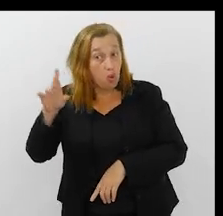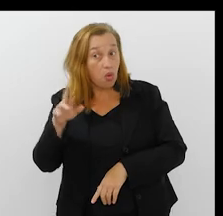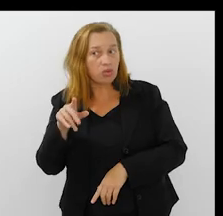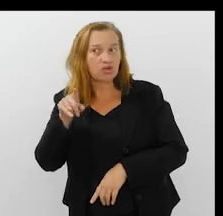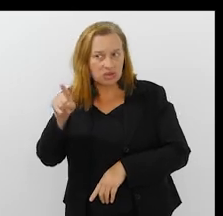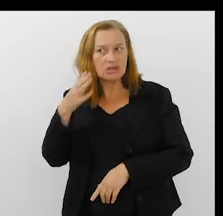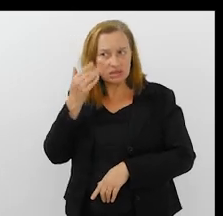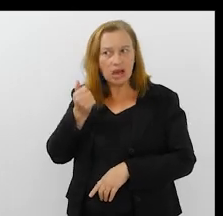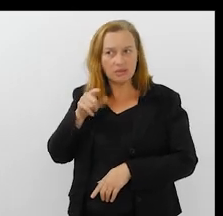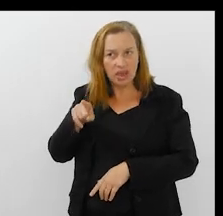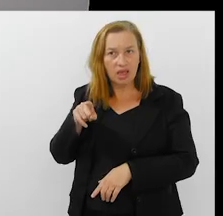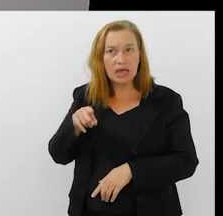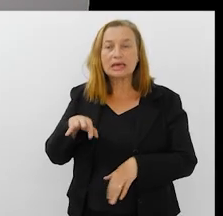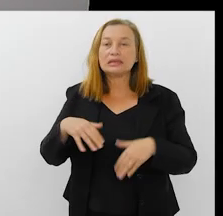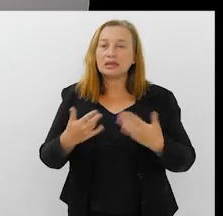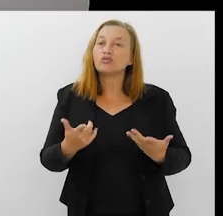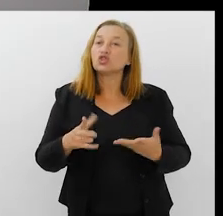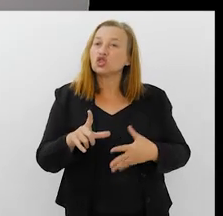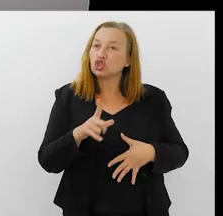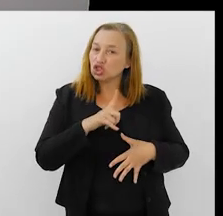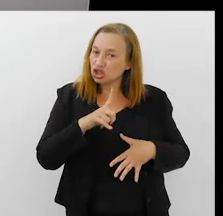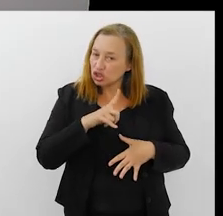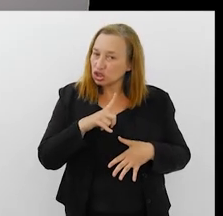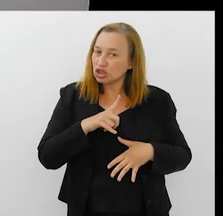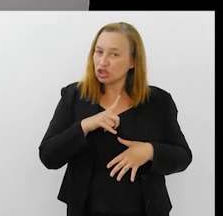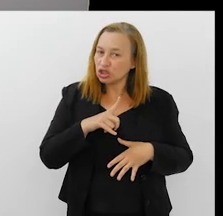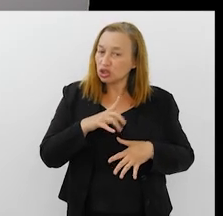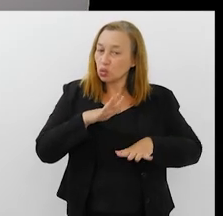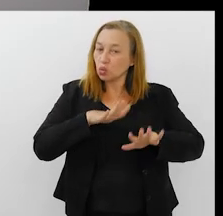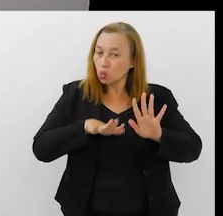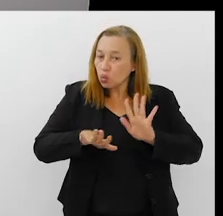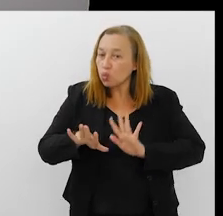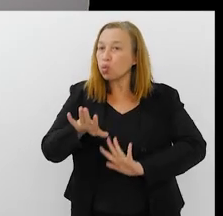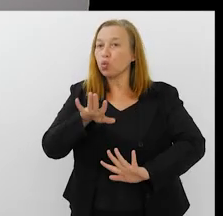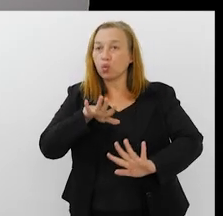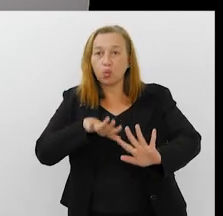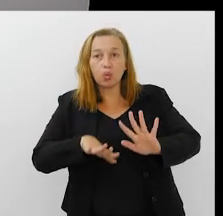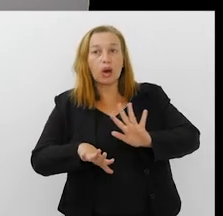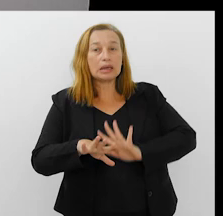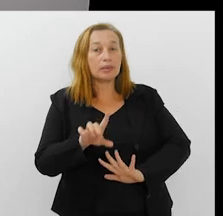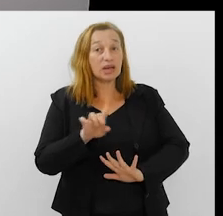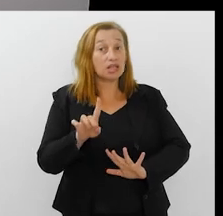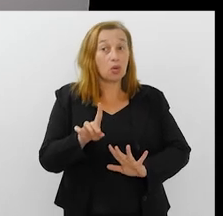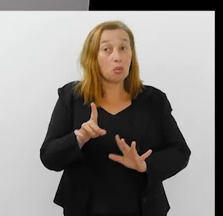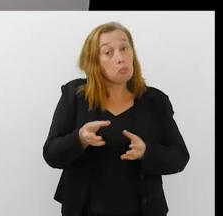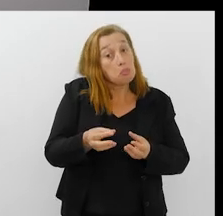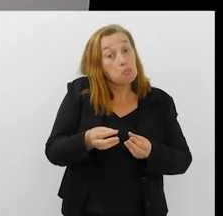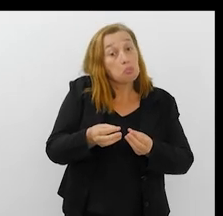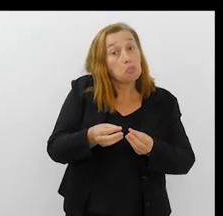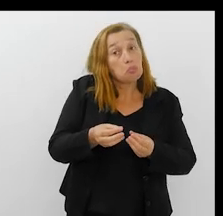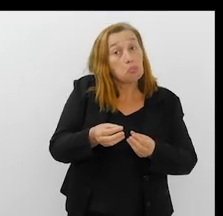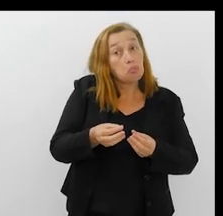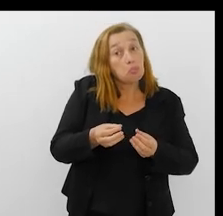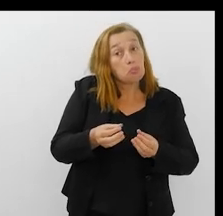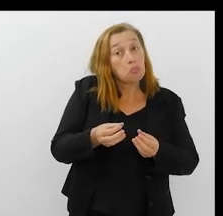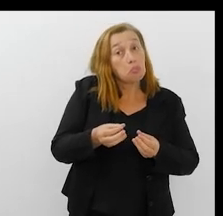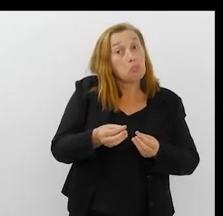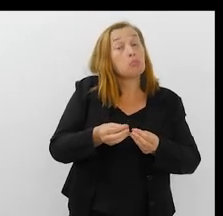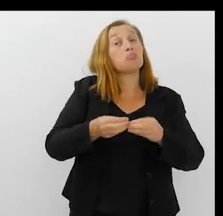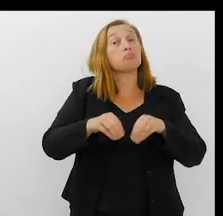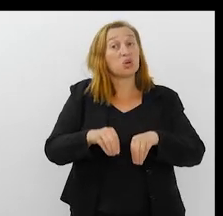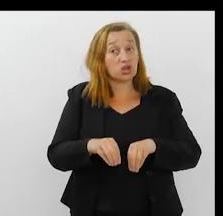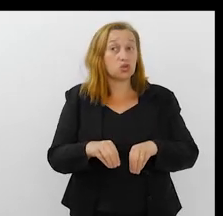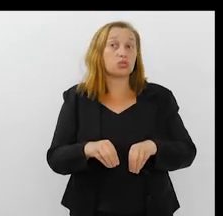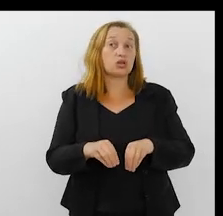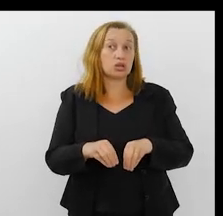Olha só. É que passa rápido, a gente não vê, né? Mas tinha teve-se um cuidado para não acontecer pior, né? Entendeu? É,